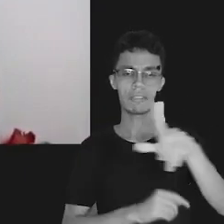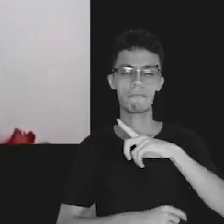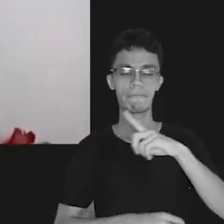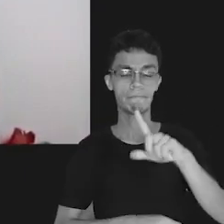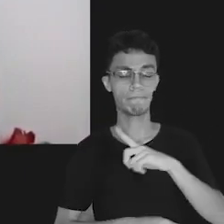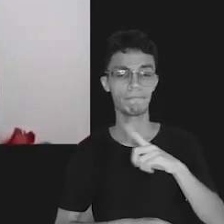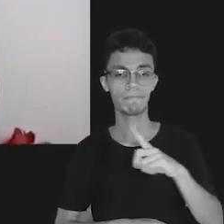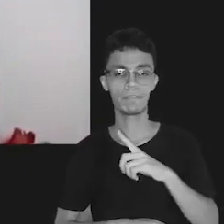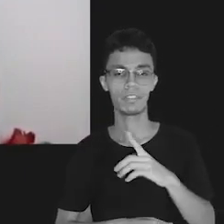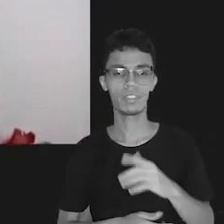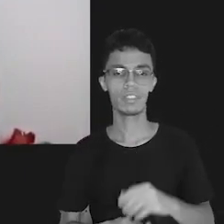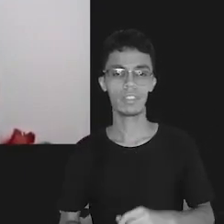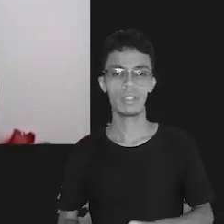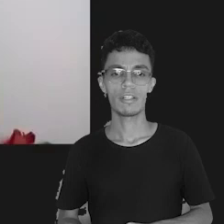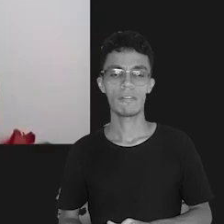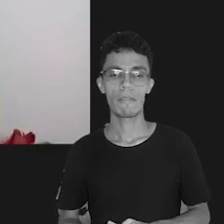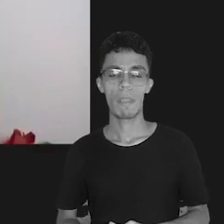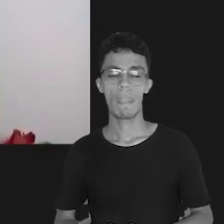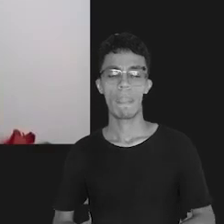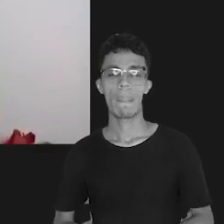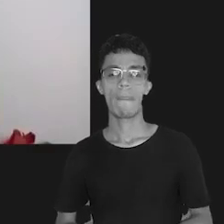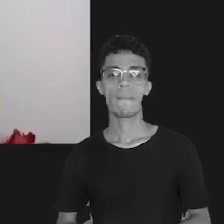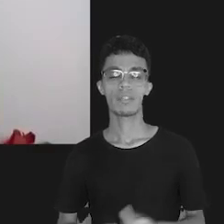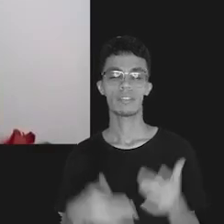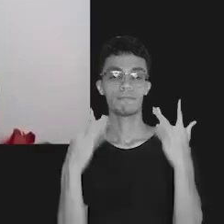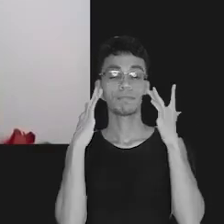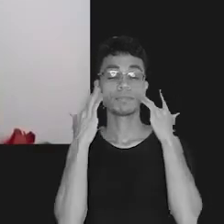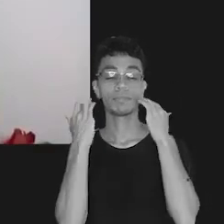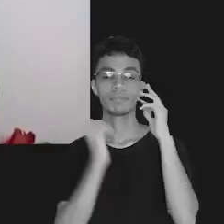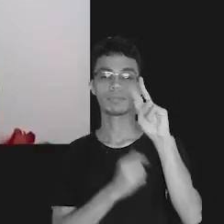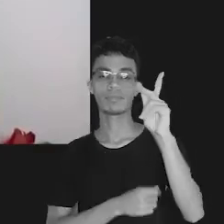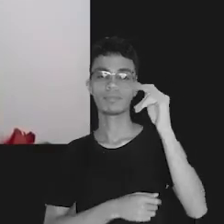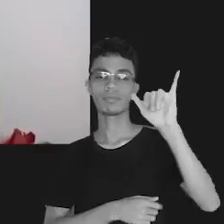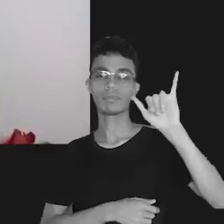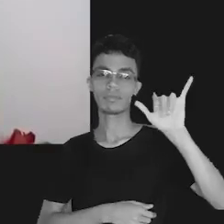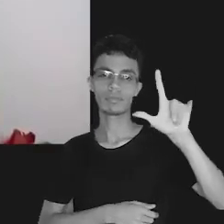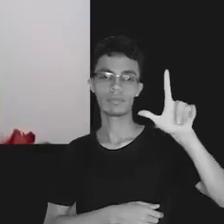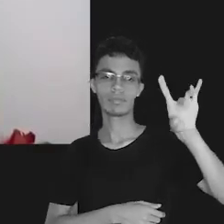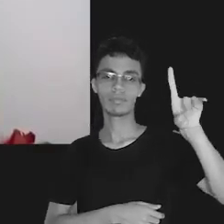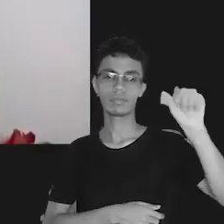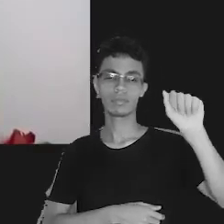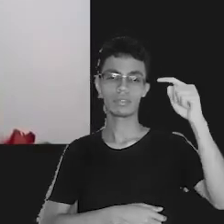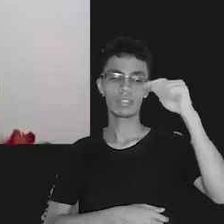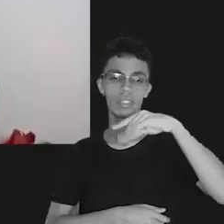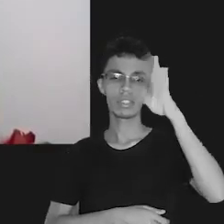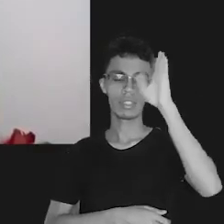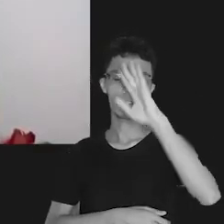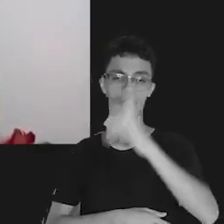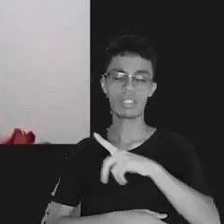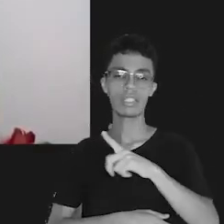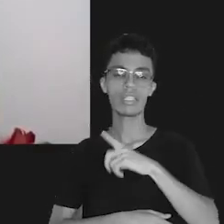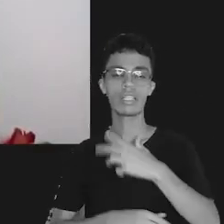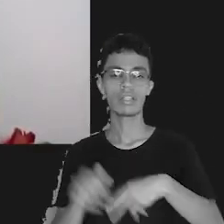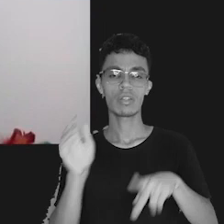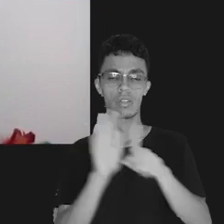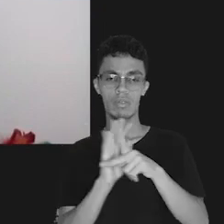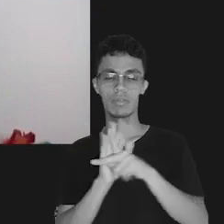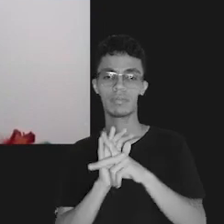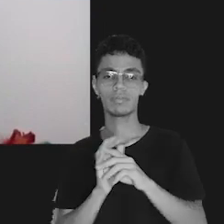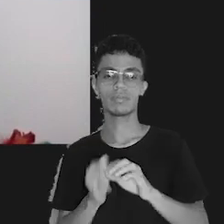têm desse tipo de teatro. E aí, no Brasil, a gente tem o próprio Ariano, que já é uma